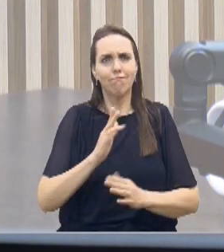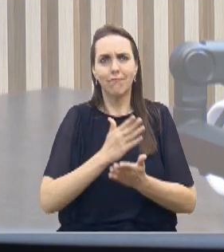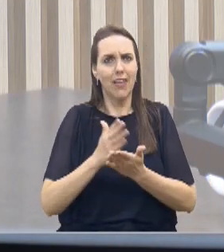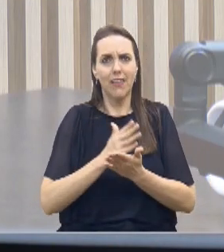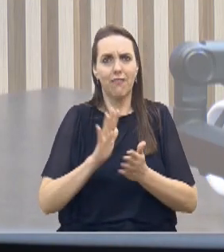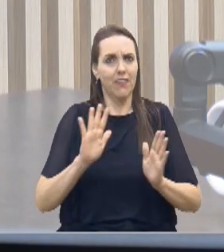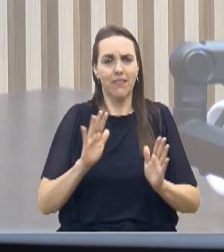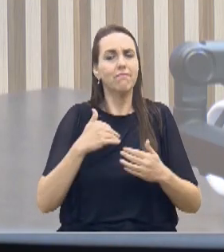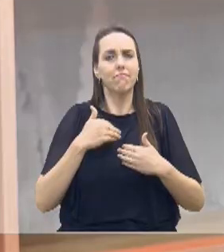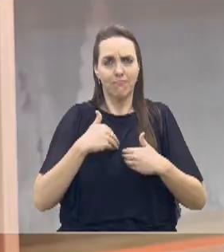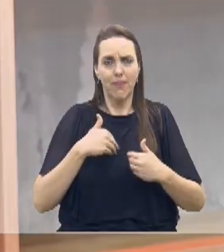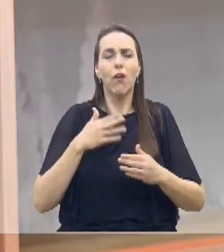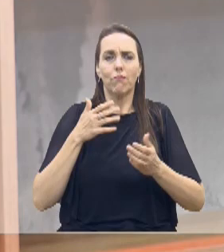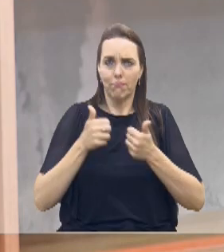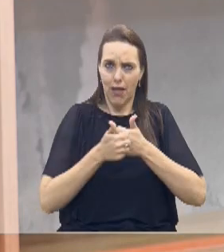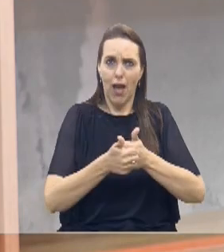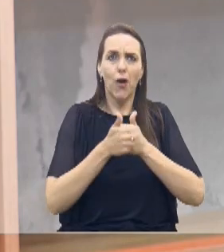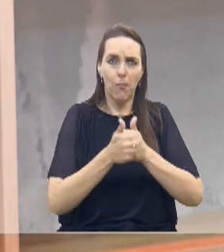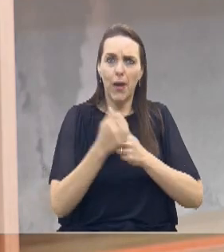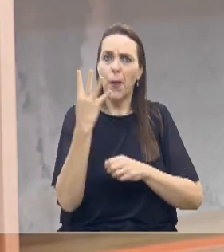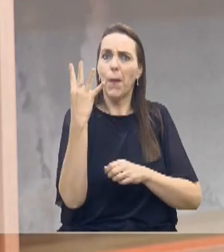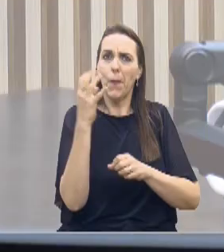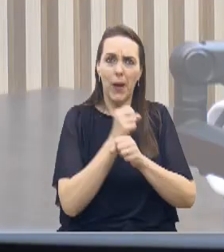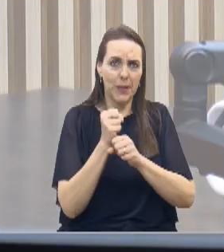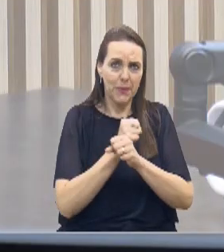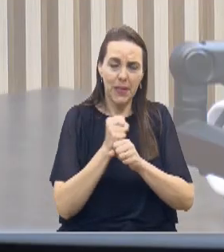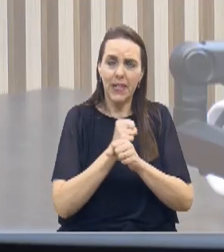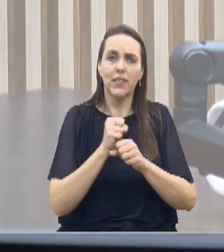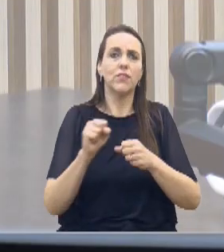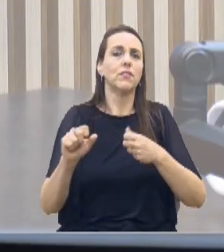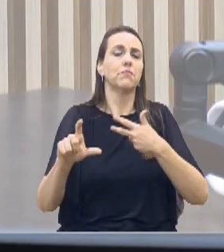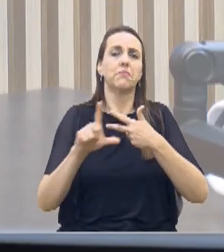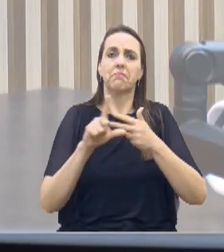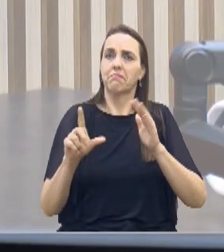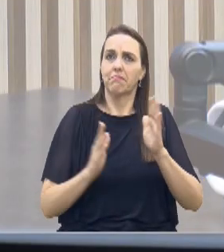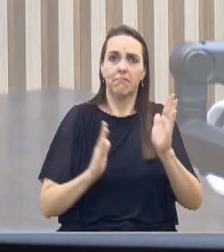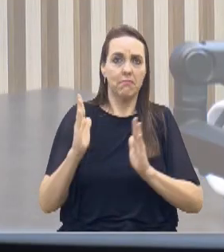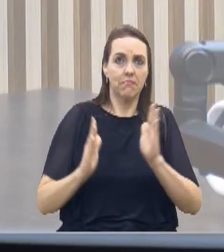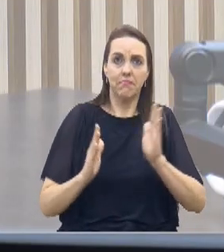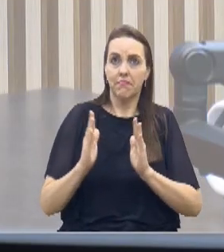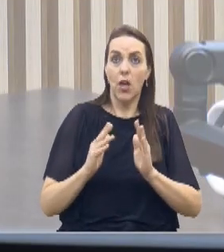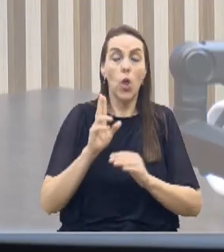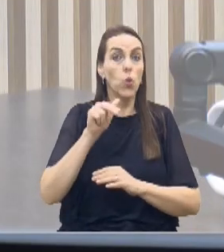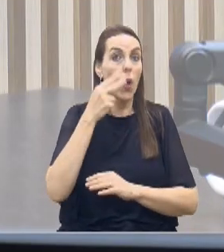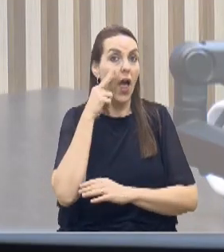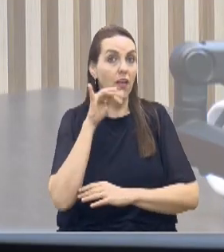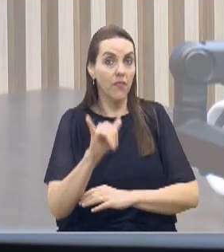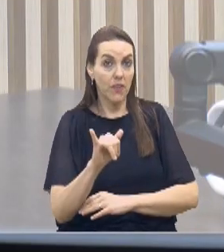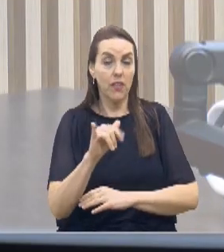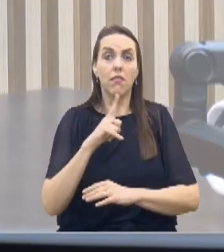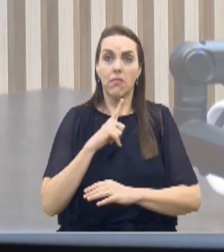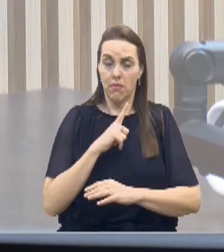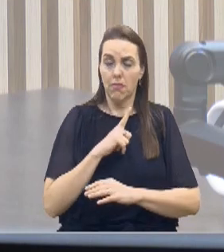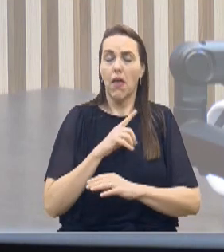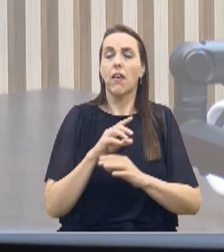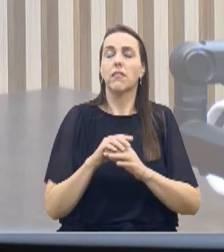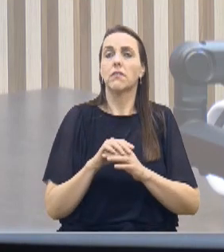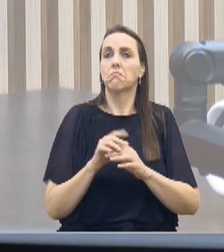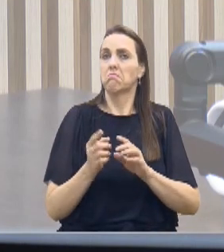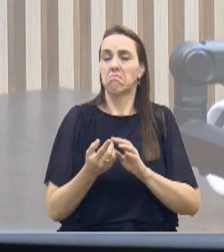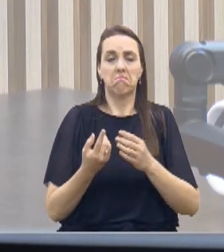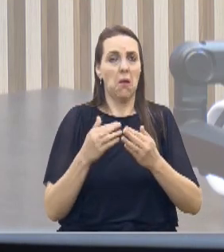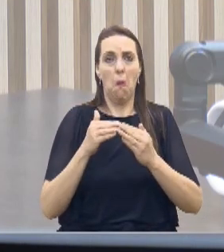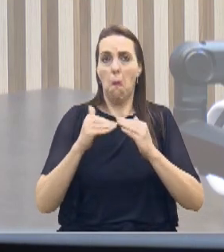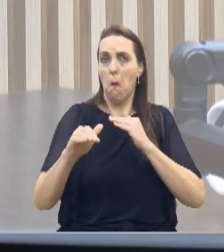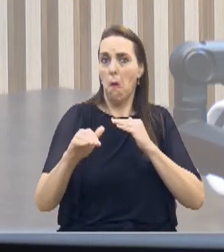acompanhei aqui os 4 anos de legislatura. Na legislatura inteira não teve. Isso, é isso aí, eu acompanhei os 4 anos e nunca vi. A gente teve oposição, teve situação. Independentemente de